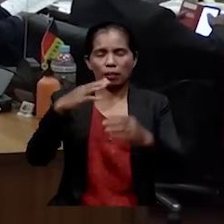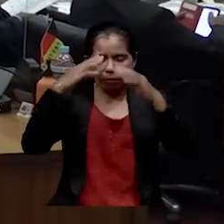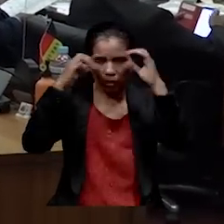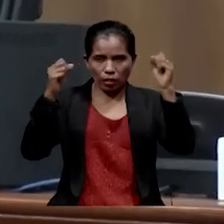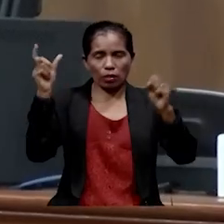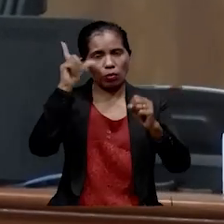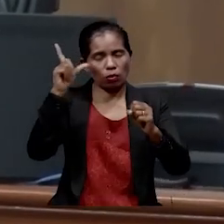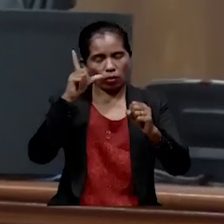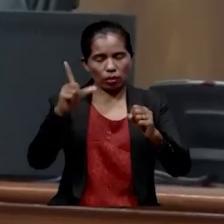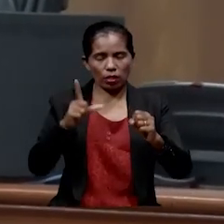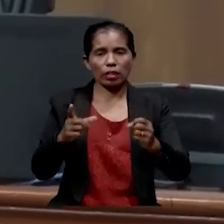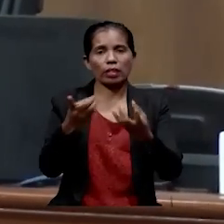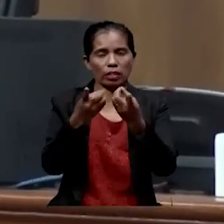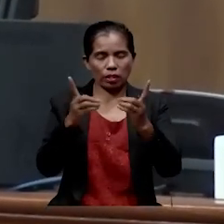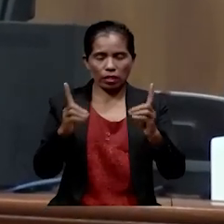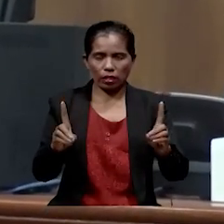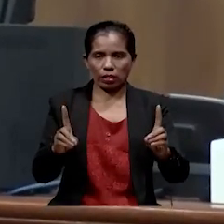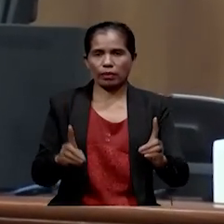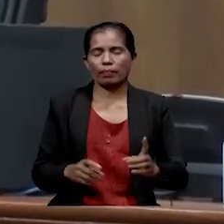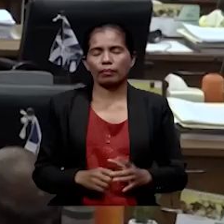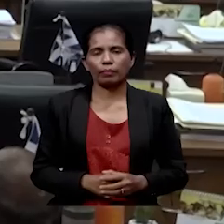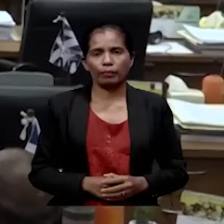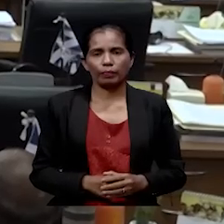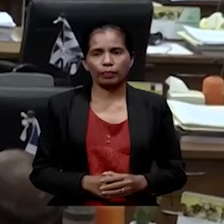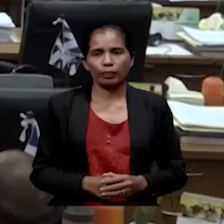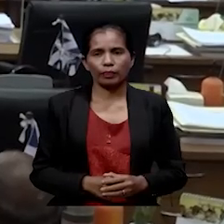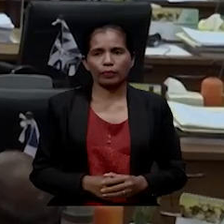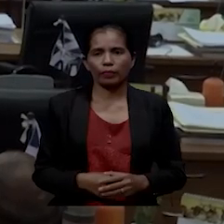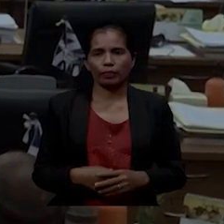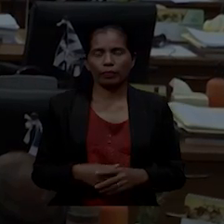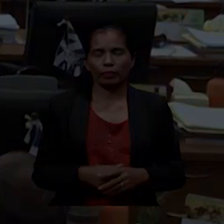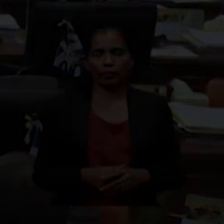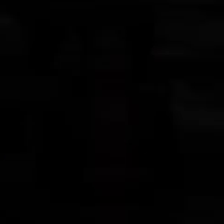Francisco Guterres Luolo termina nune la consegue promulga. Equipa cobertura ZMN.